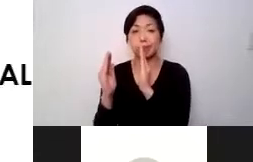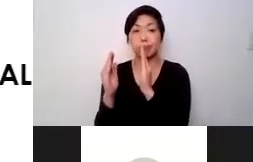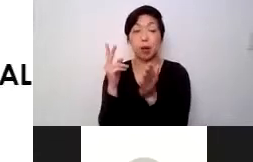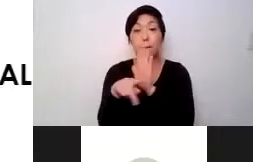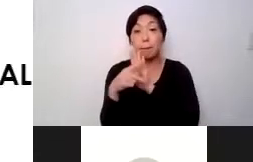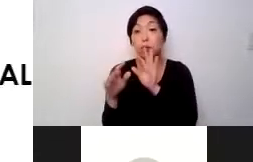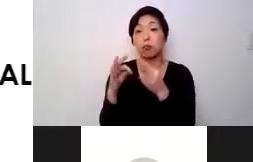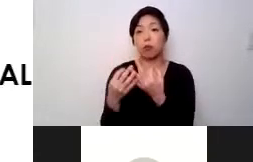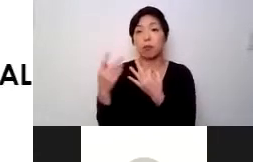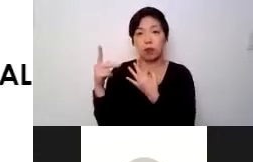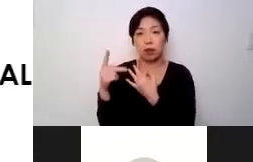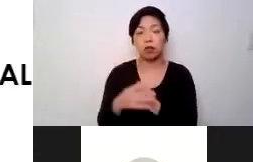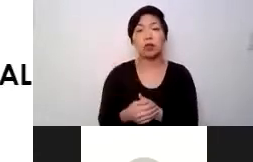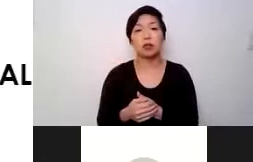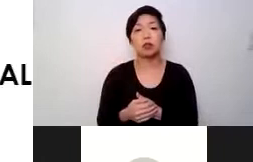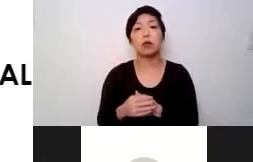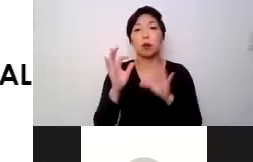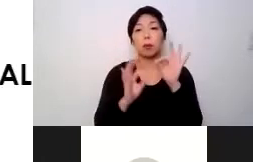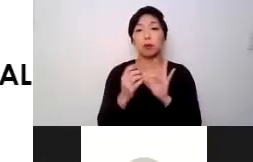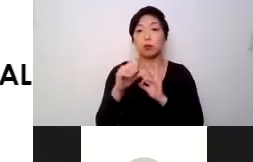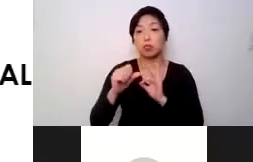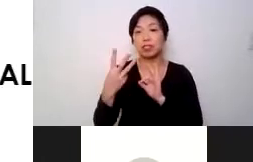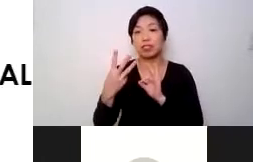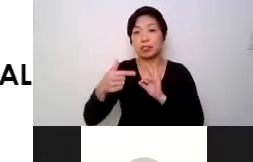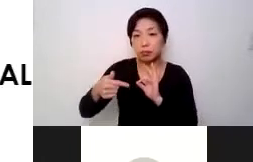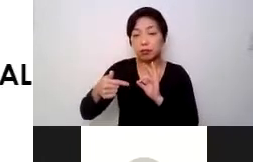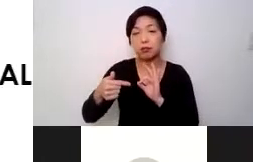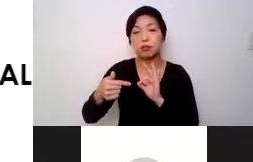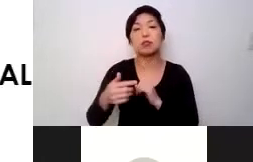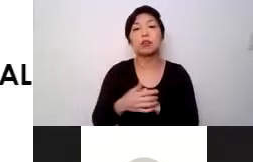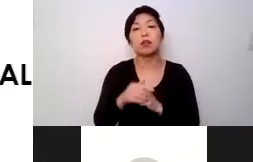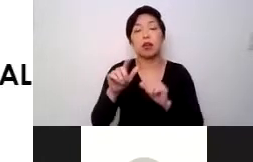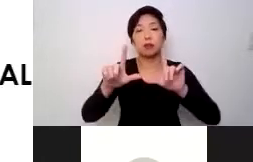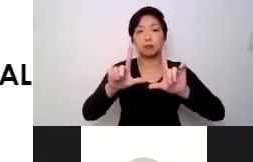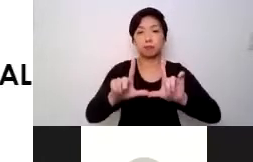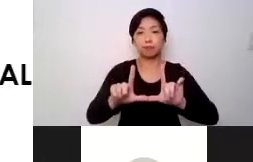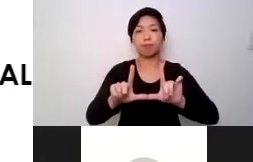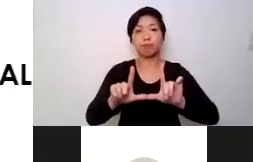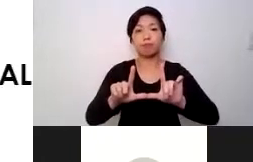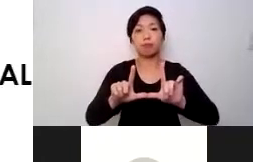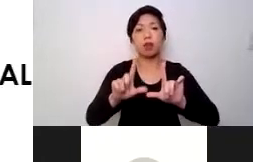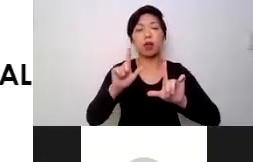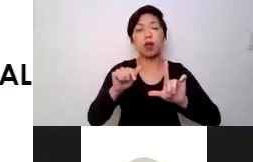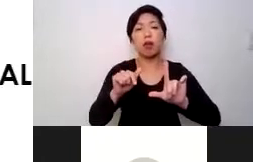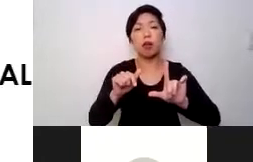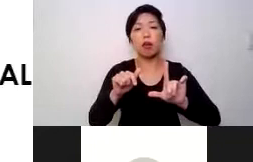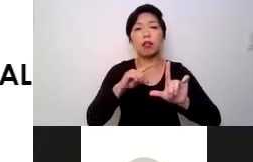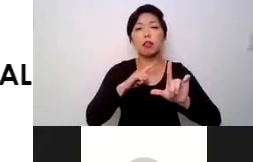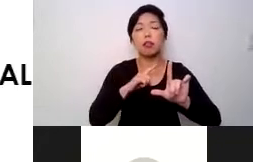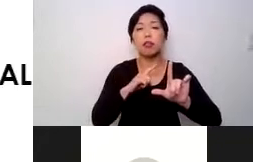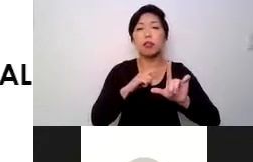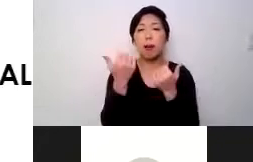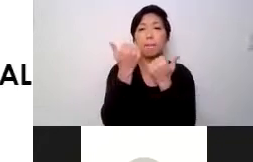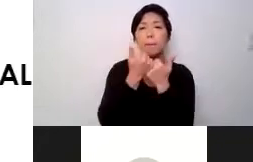37 e a lápide em formato retangular ela está centralizada apoiada em pequenos pontos que fazem